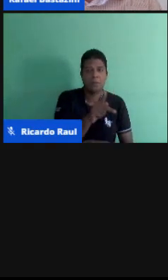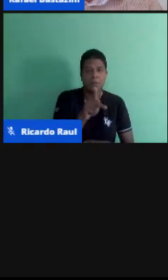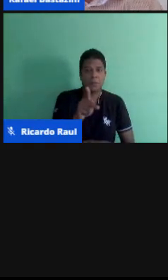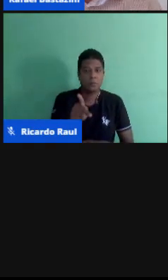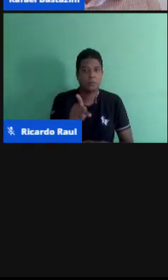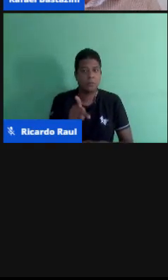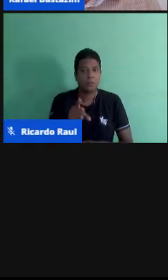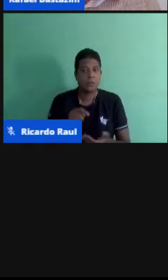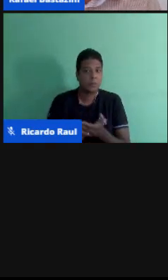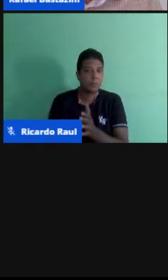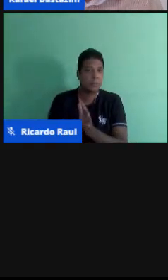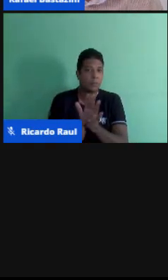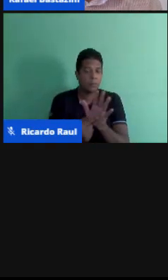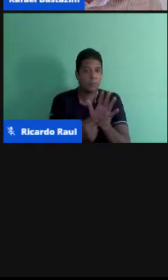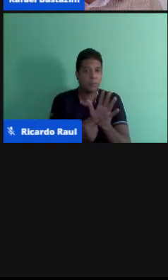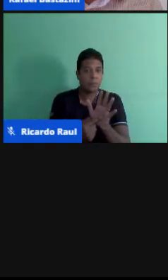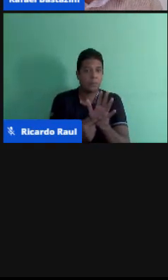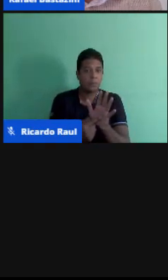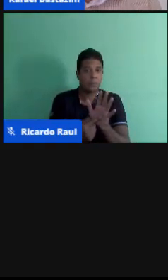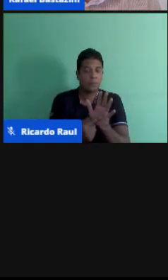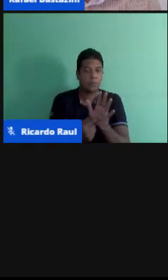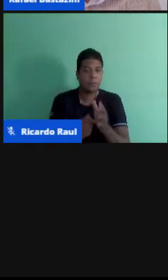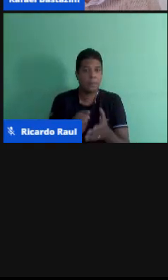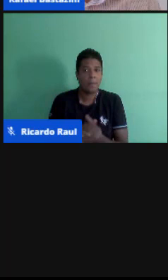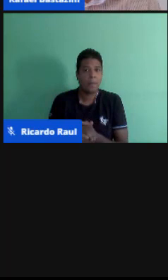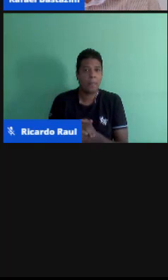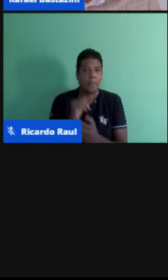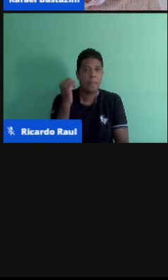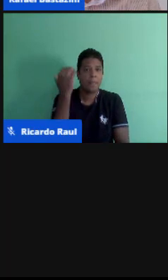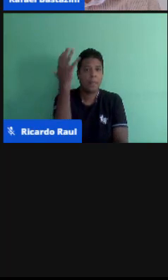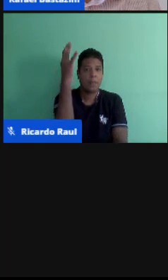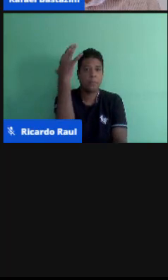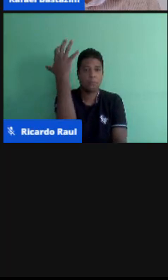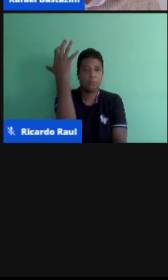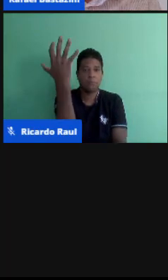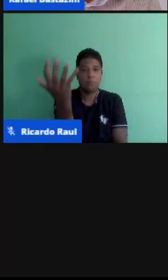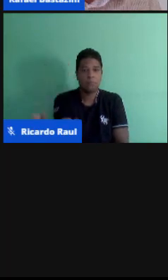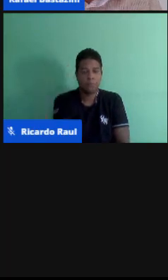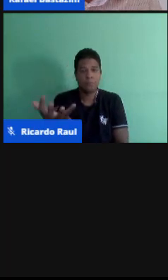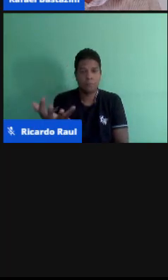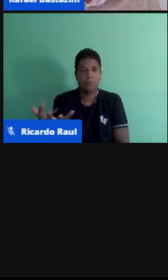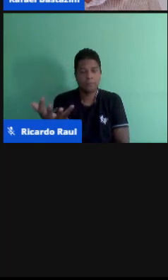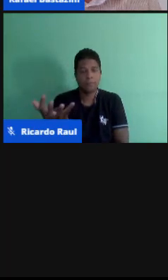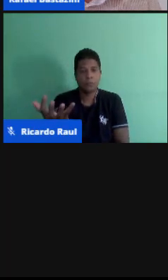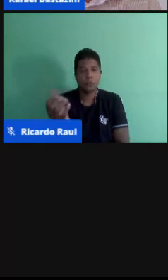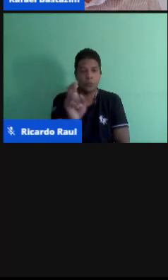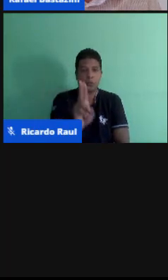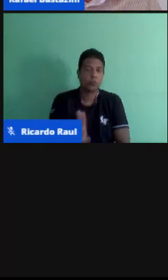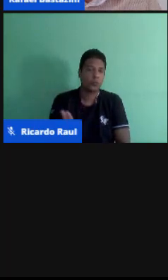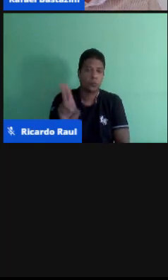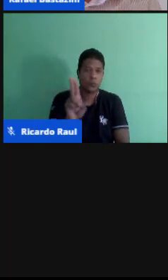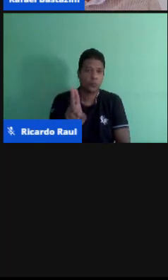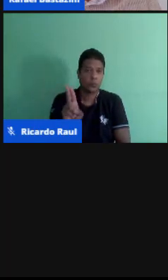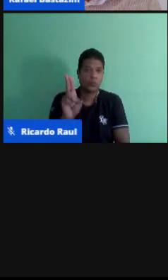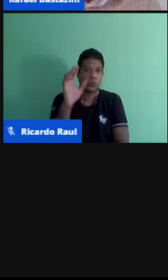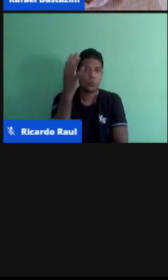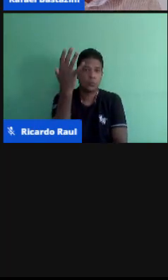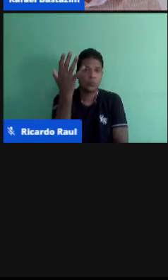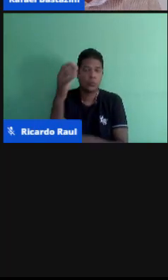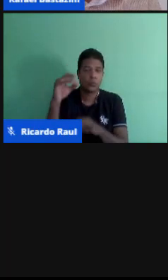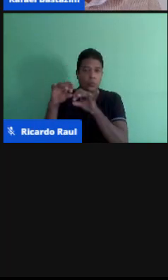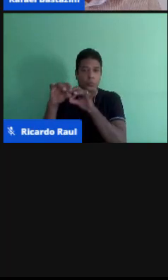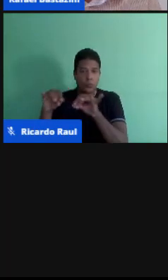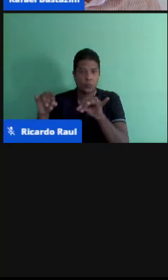é representativa também da derrubada da vegetação original, do uso intensivo de adubos químicos,